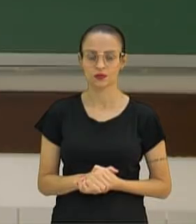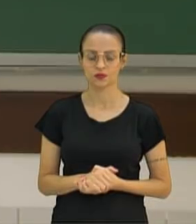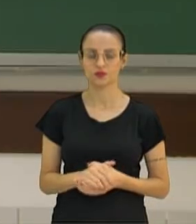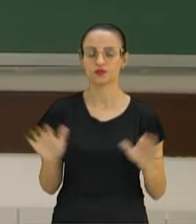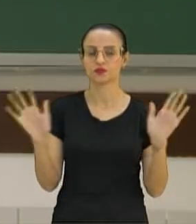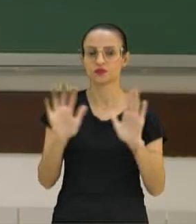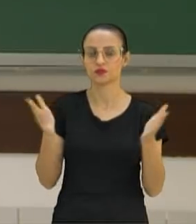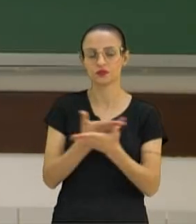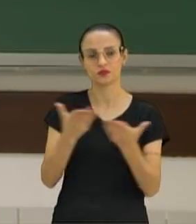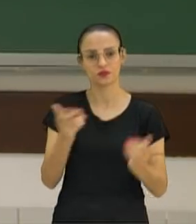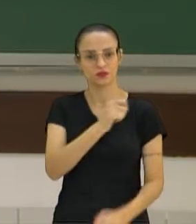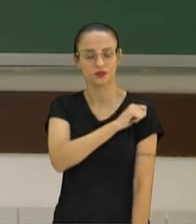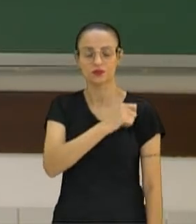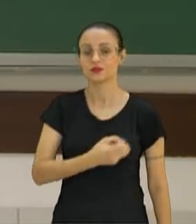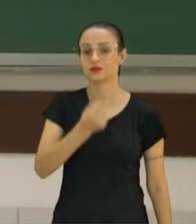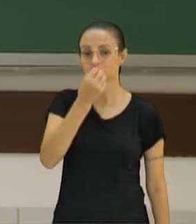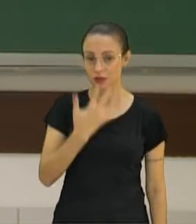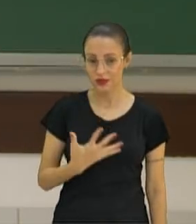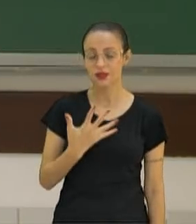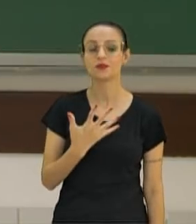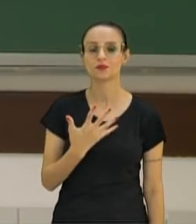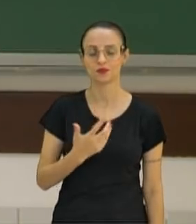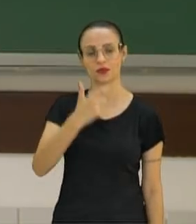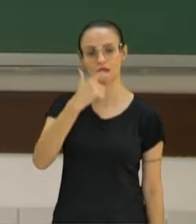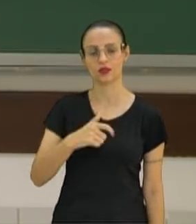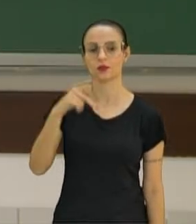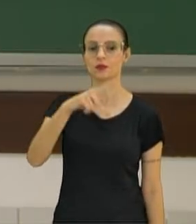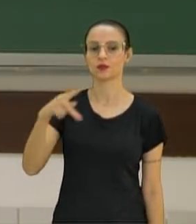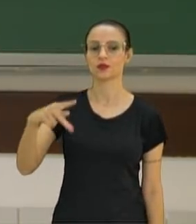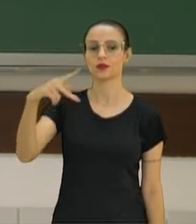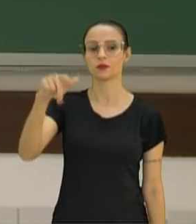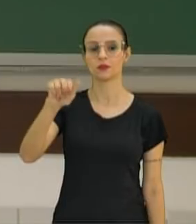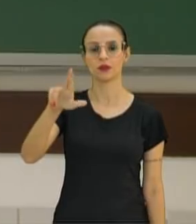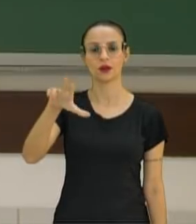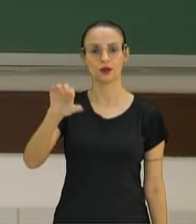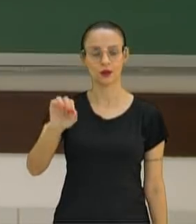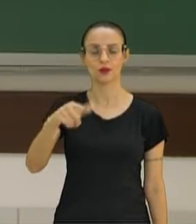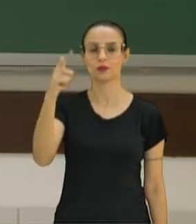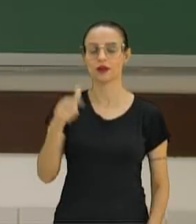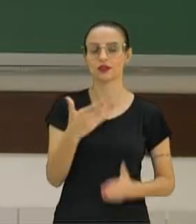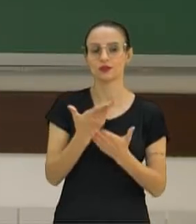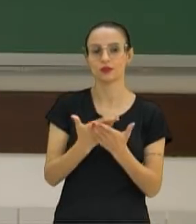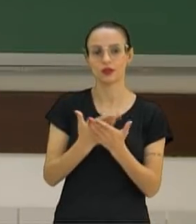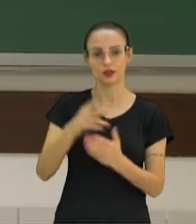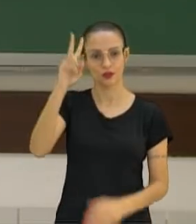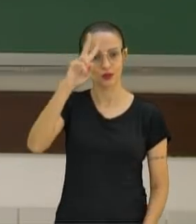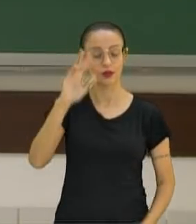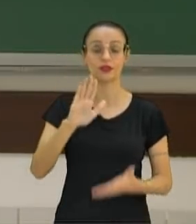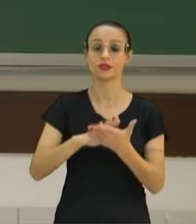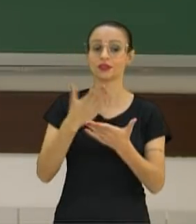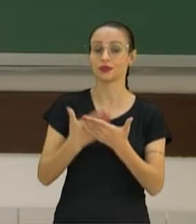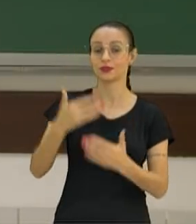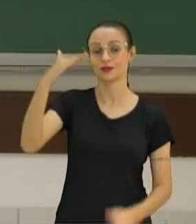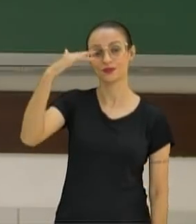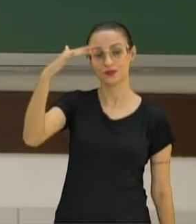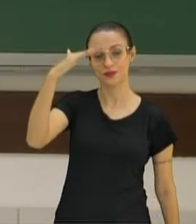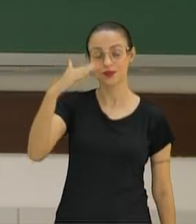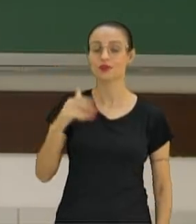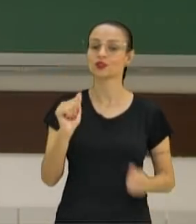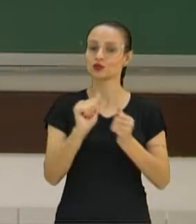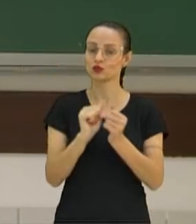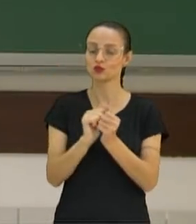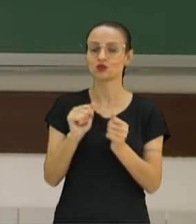Olá, estudante, tudo bem com vocês? Eu, professor Paulo Brito, para mais uma aula de História, nossa intérprete Viviana vai